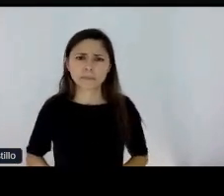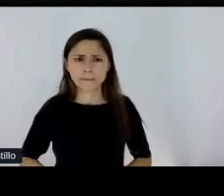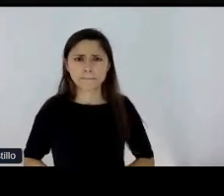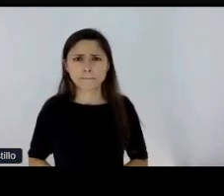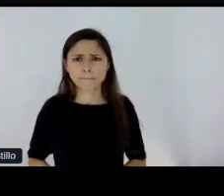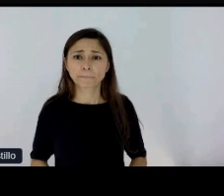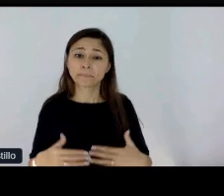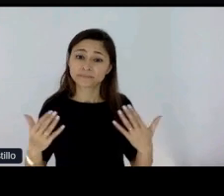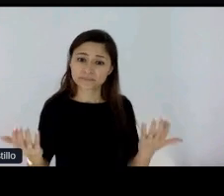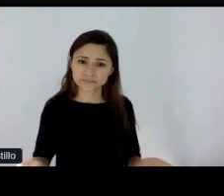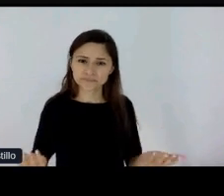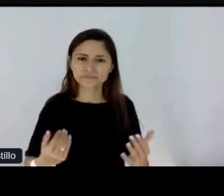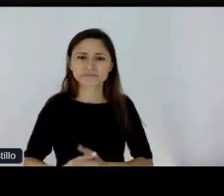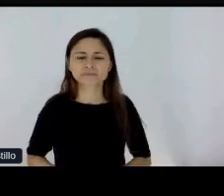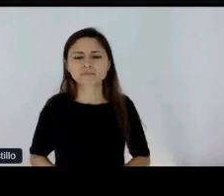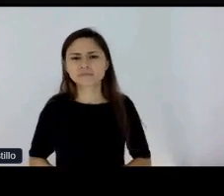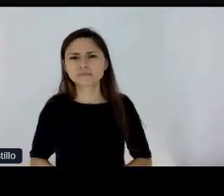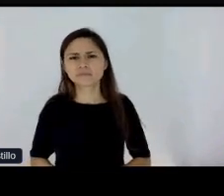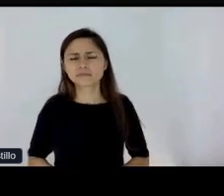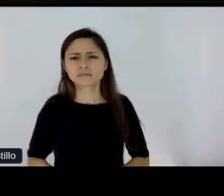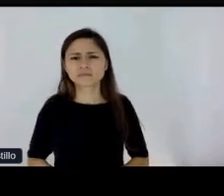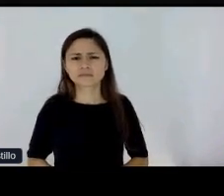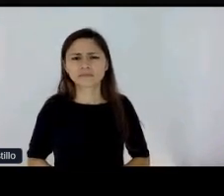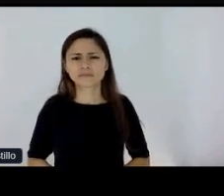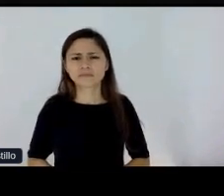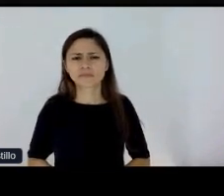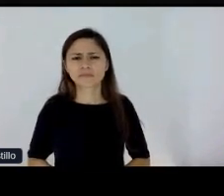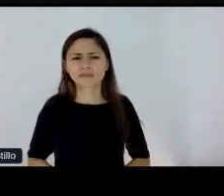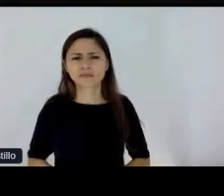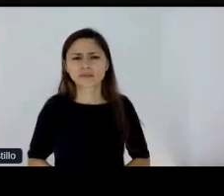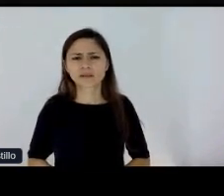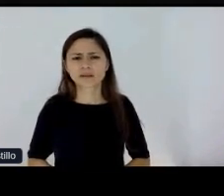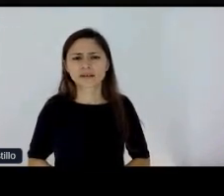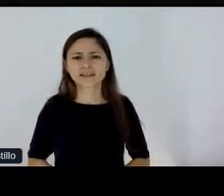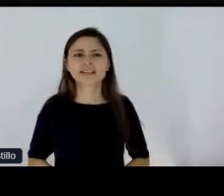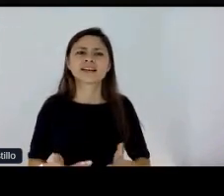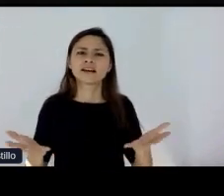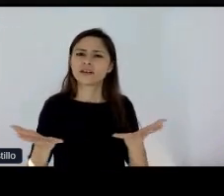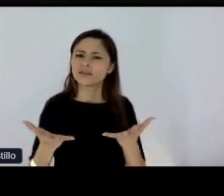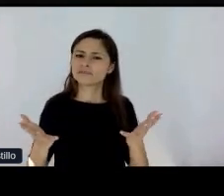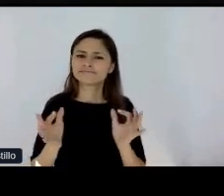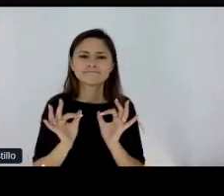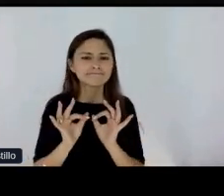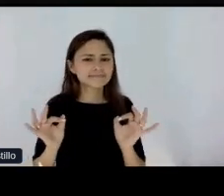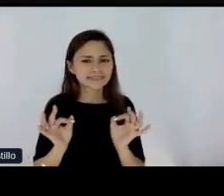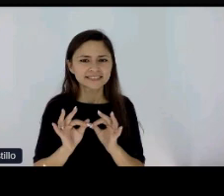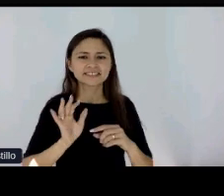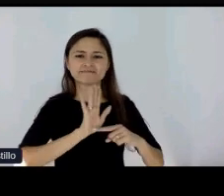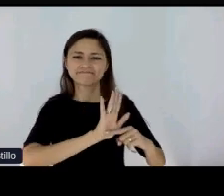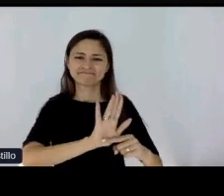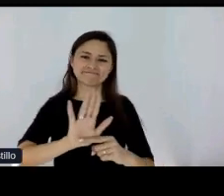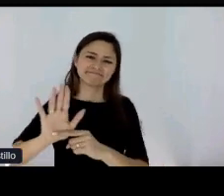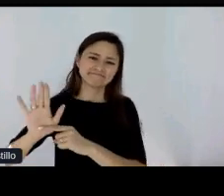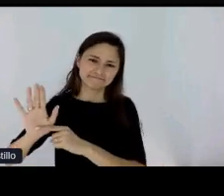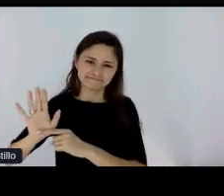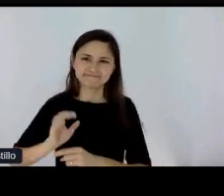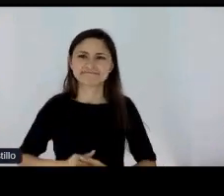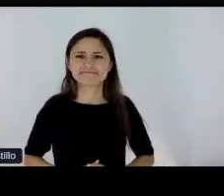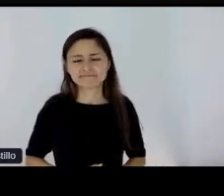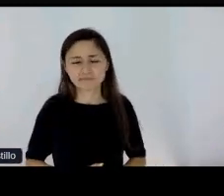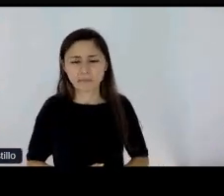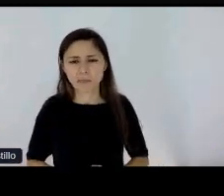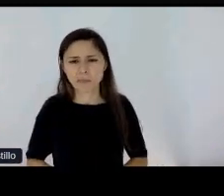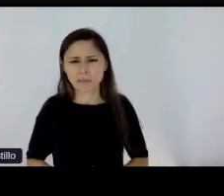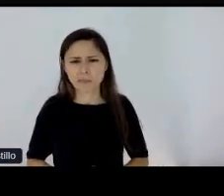É isso aí, pessoal. É um conteúdo mais simplesinho mesmo, mais rápido, né? Ah,